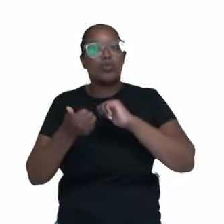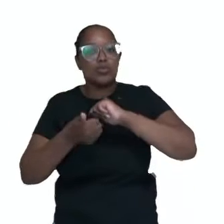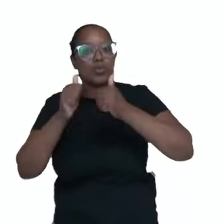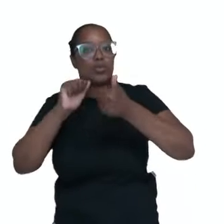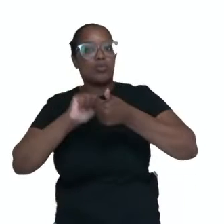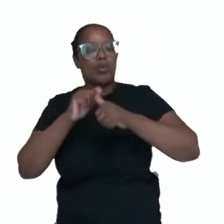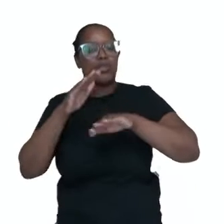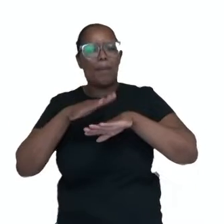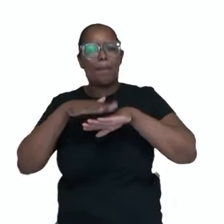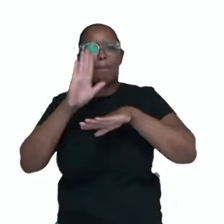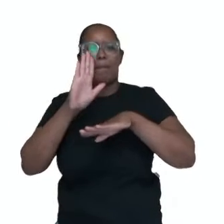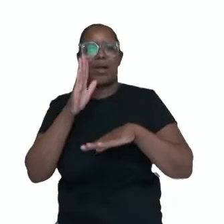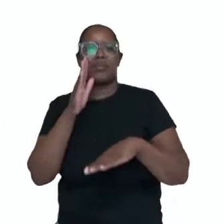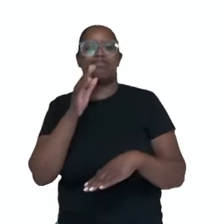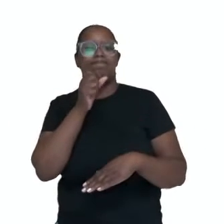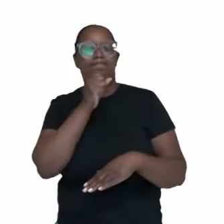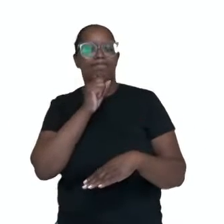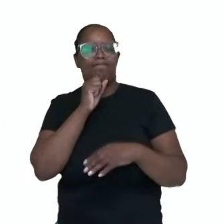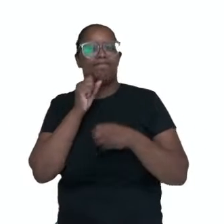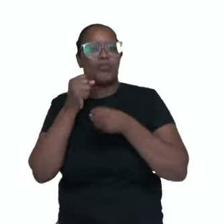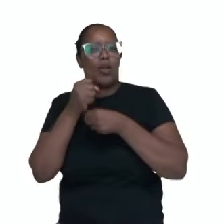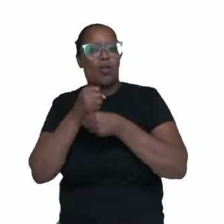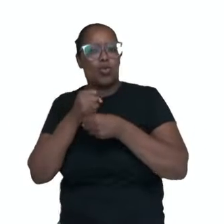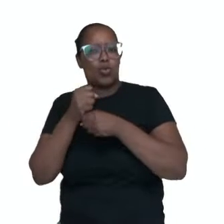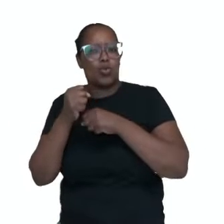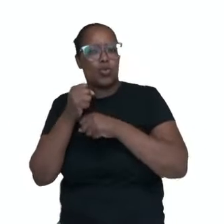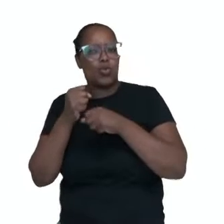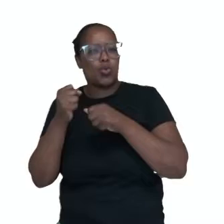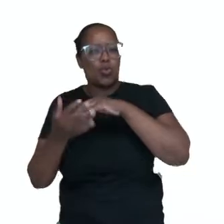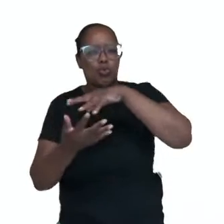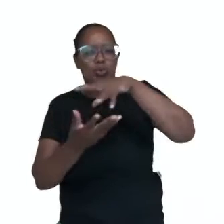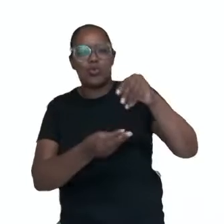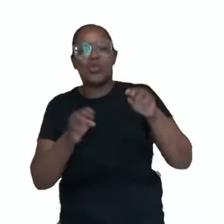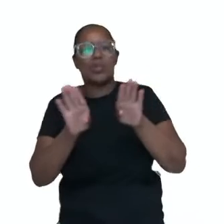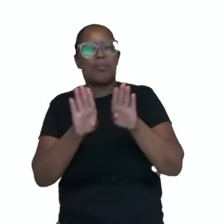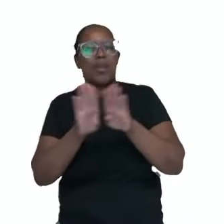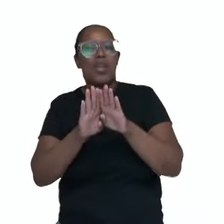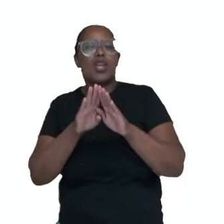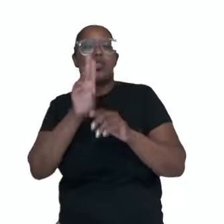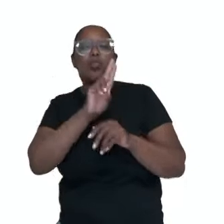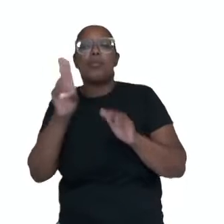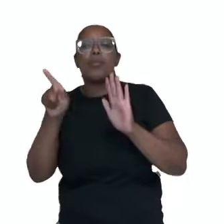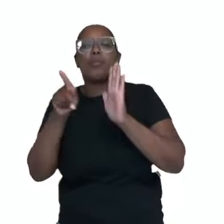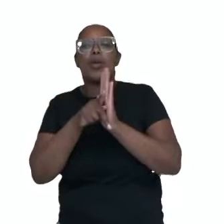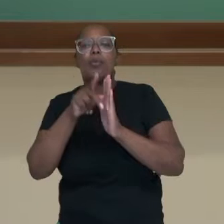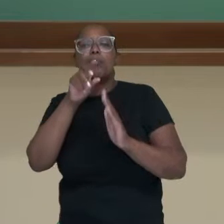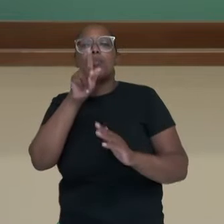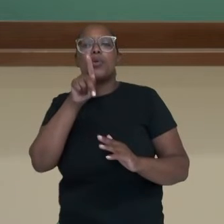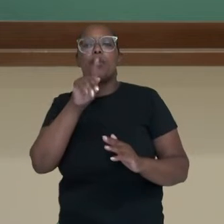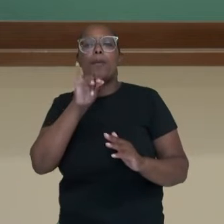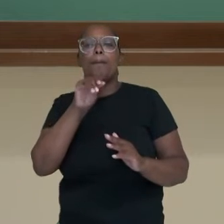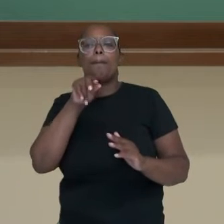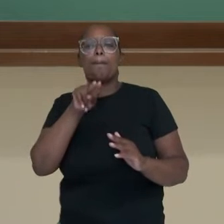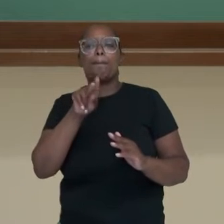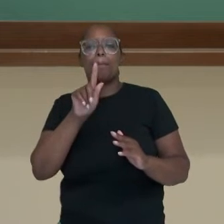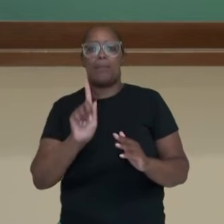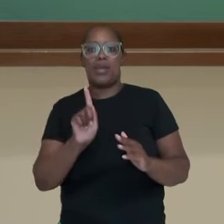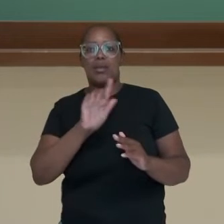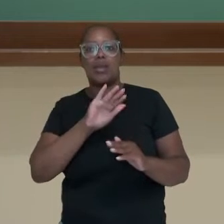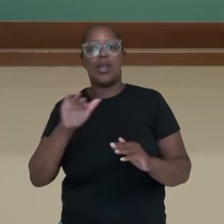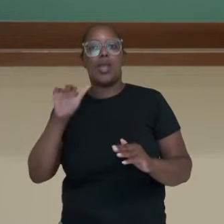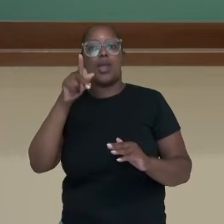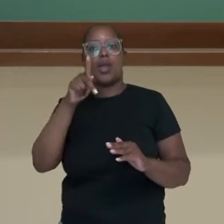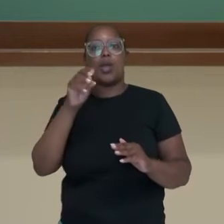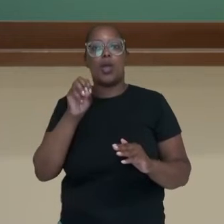no mundo, também chamado de ping-pong, o famoso ping-pong, né? Quem não conhece